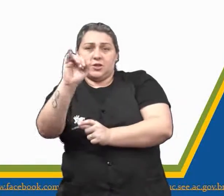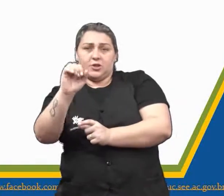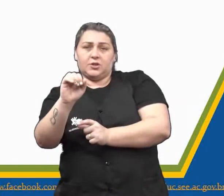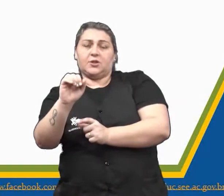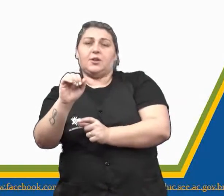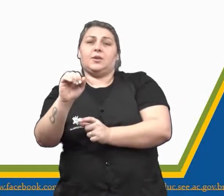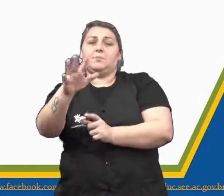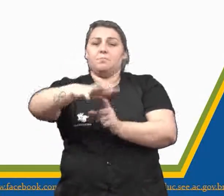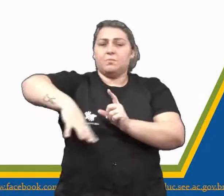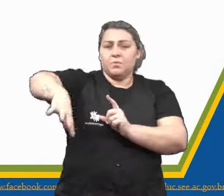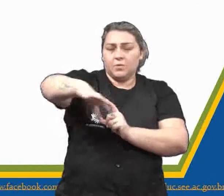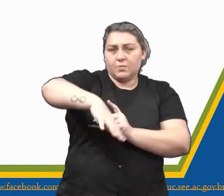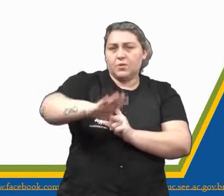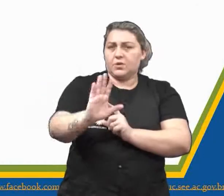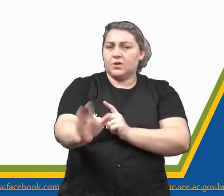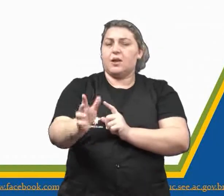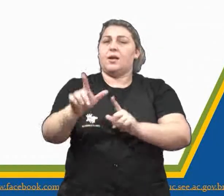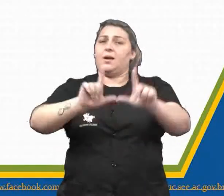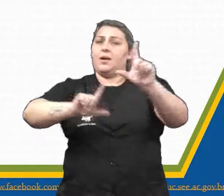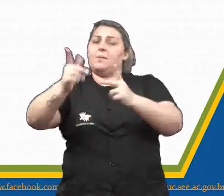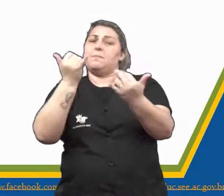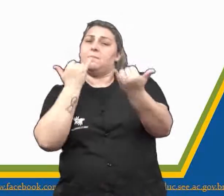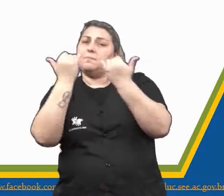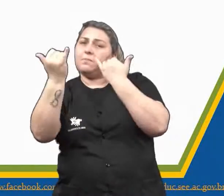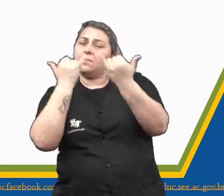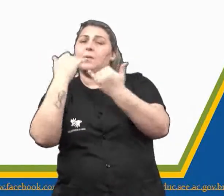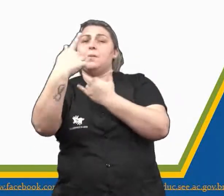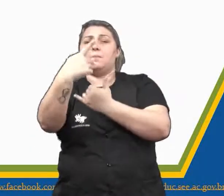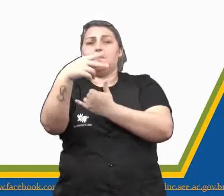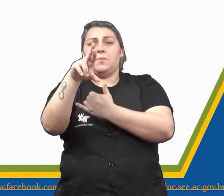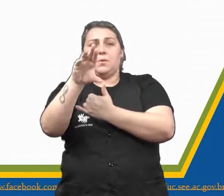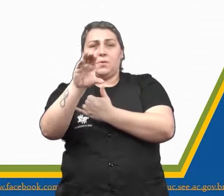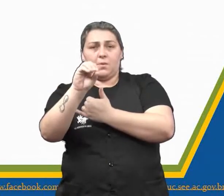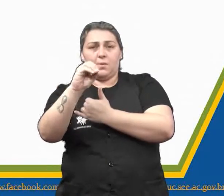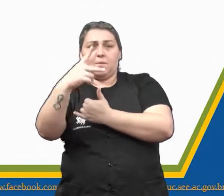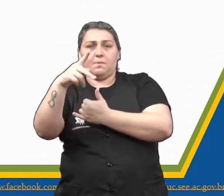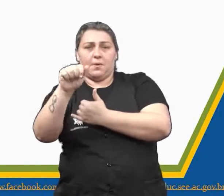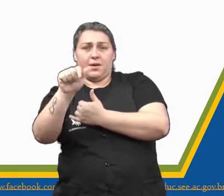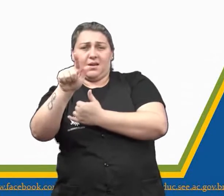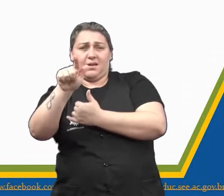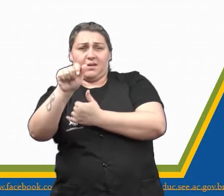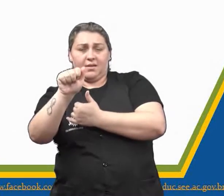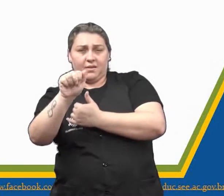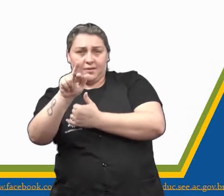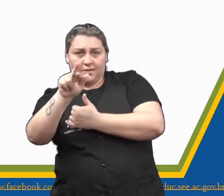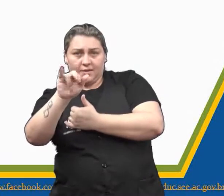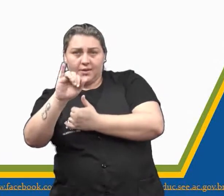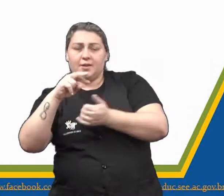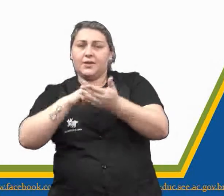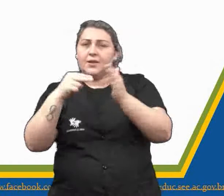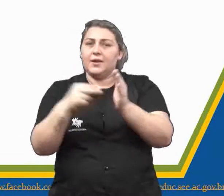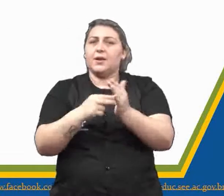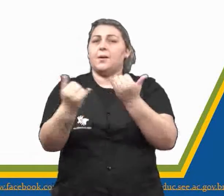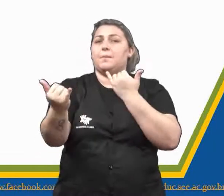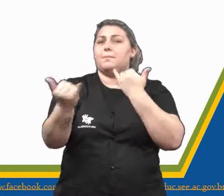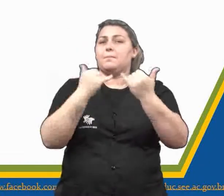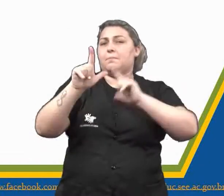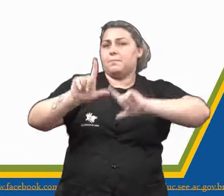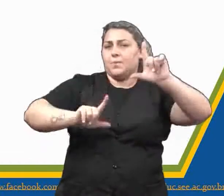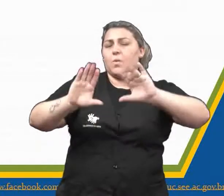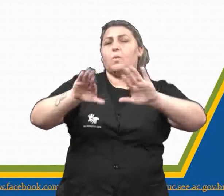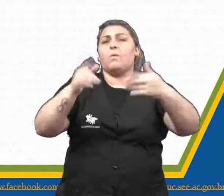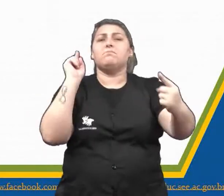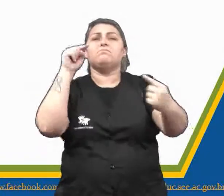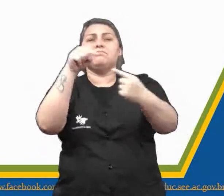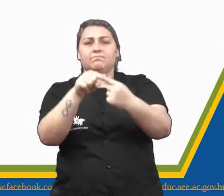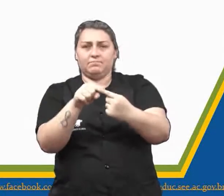público. E já propaganda vem do latim propagare, que significa propagar. Qual é o objetivo da